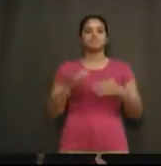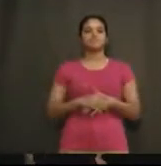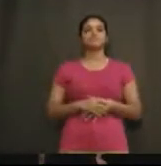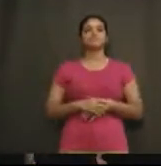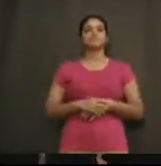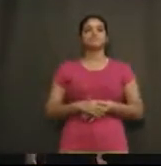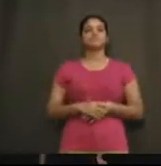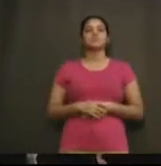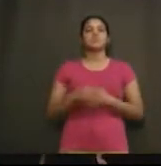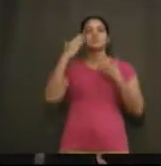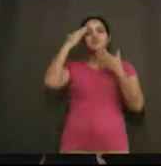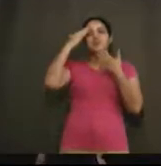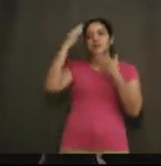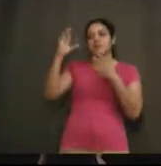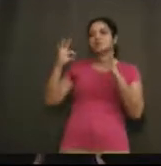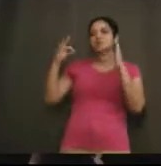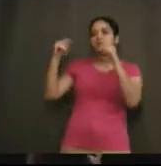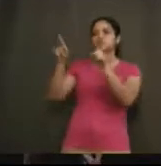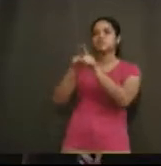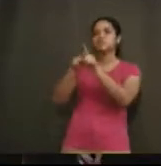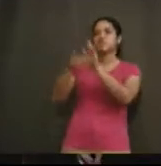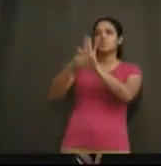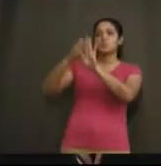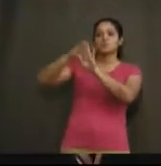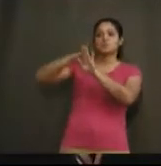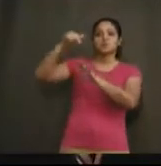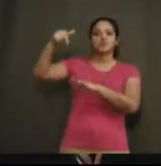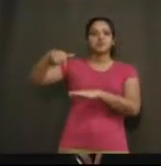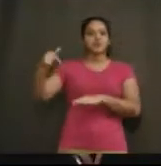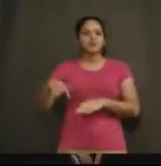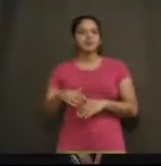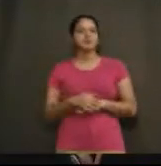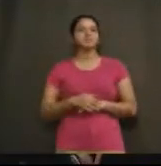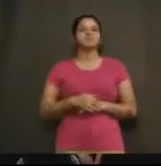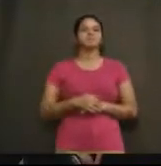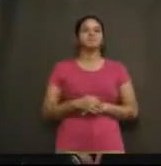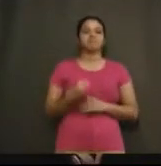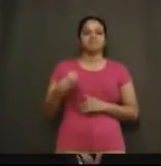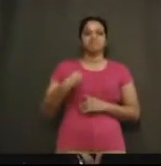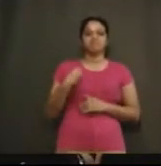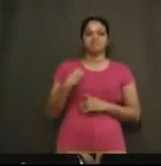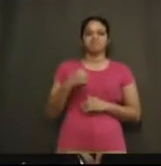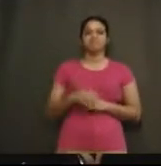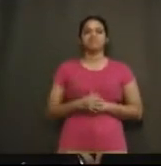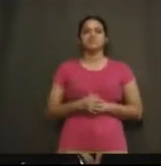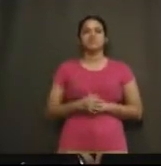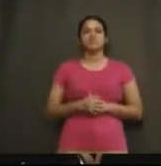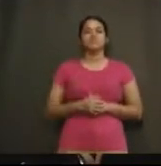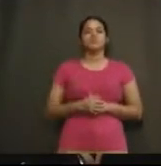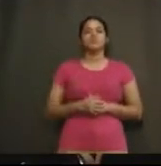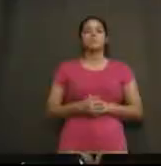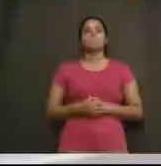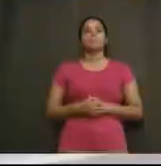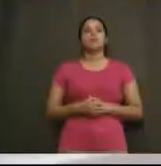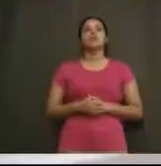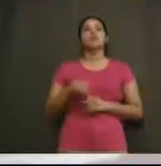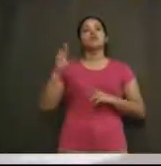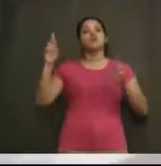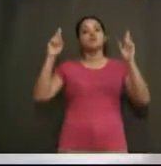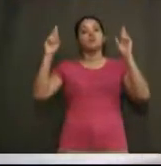Muito obrigado mais uma vez pela apresentação e pela presença. Até breve. Espero que na próxima vez seja pessoalmente.